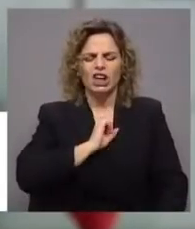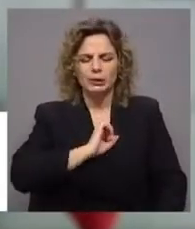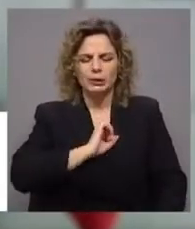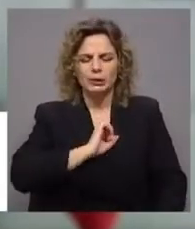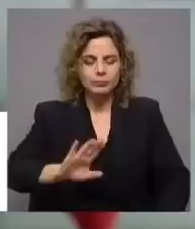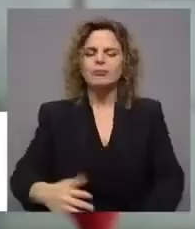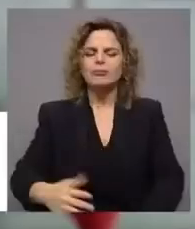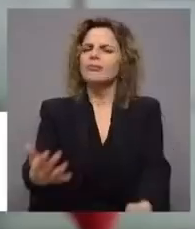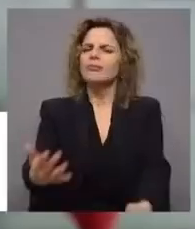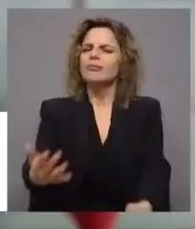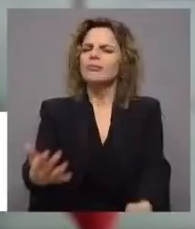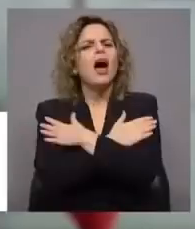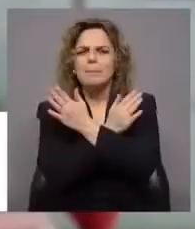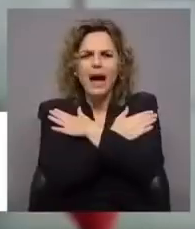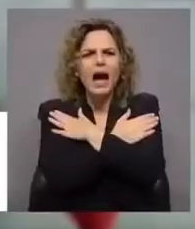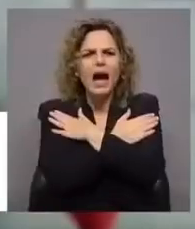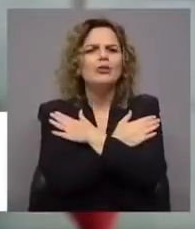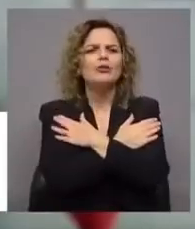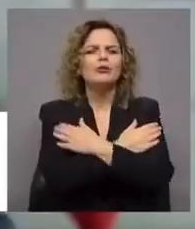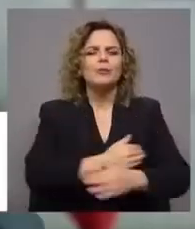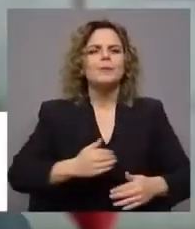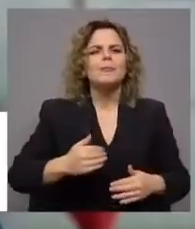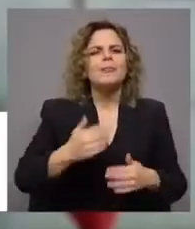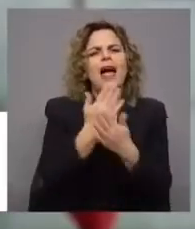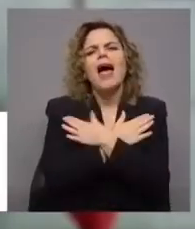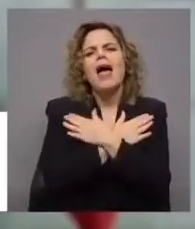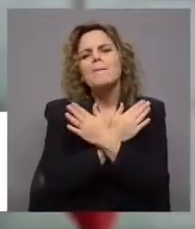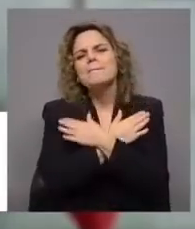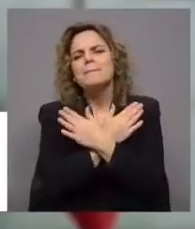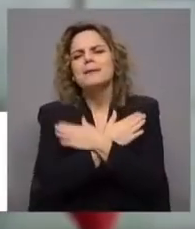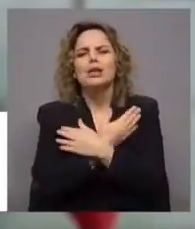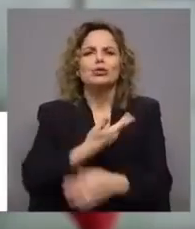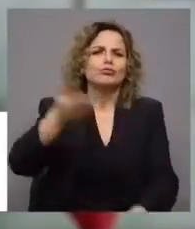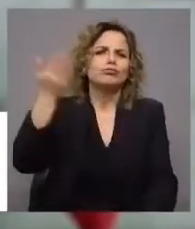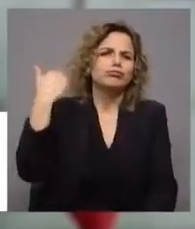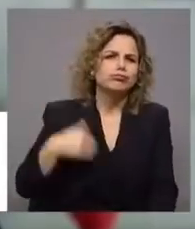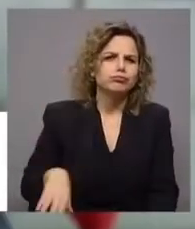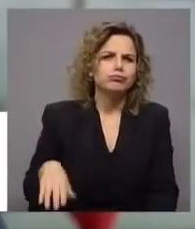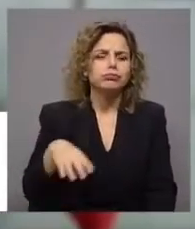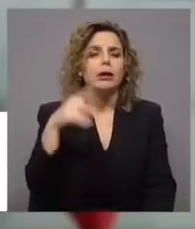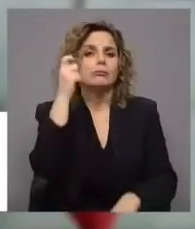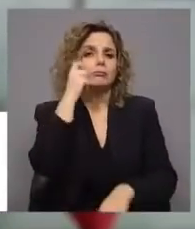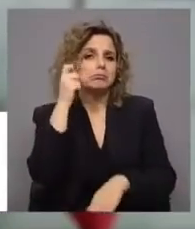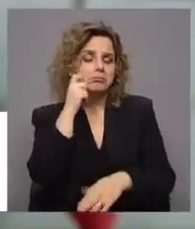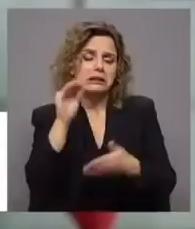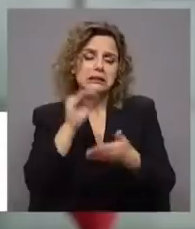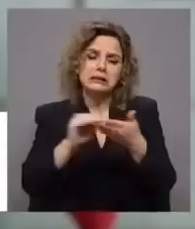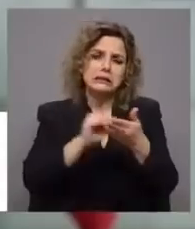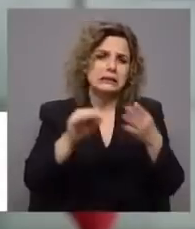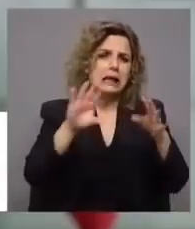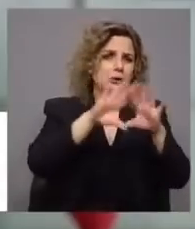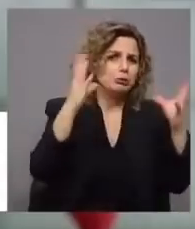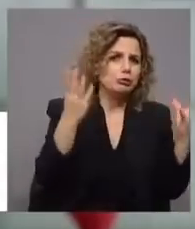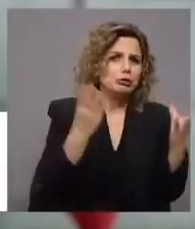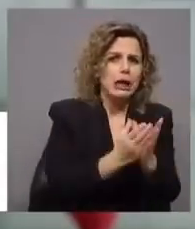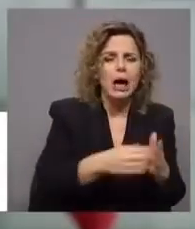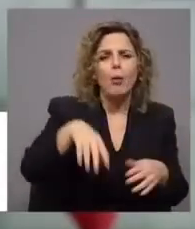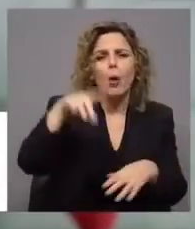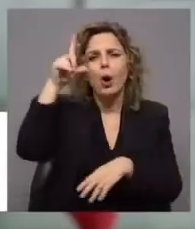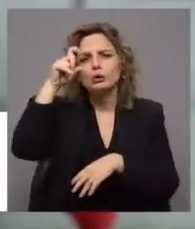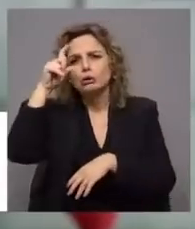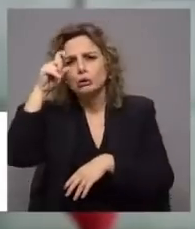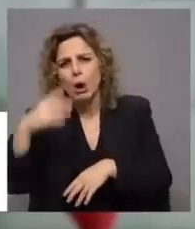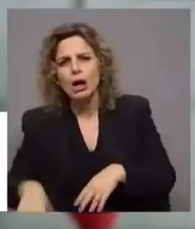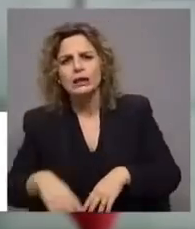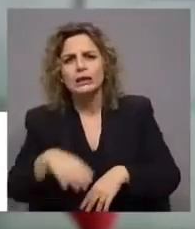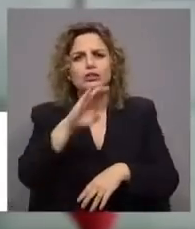para dar um abraço nos meus velhos amigos aí, desde o Gutierrez, que é o secretário-geral da ONU, ao Durão Barroso, ao Sócrates, ao